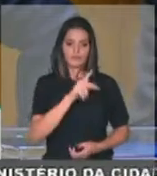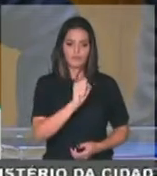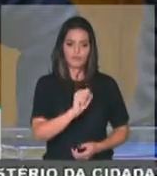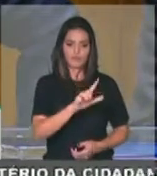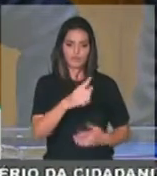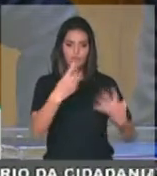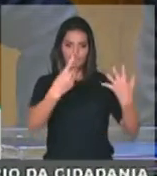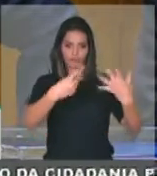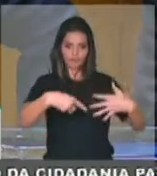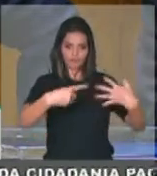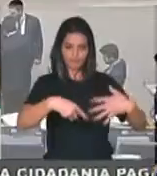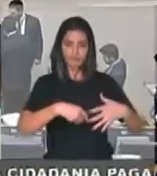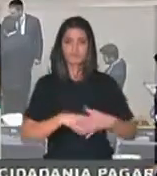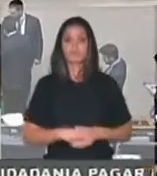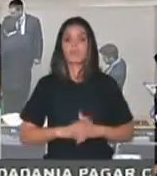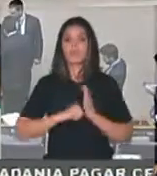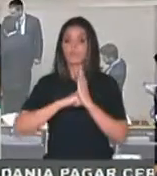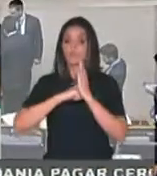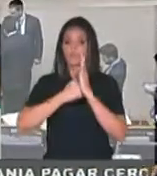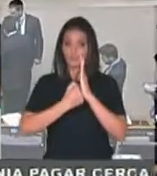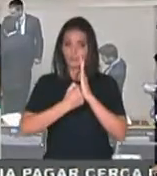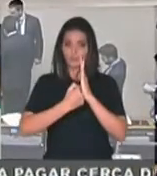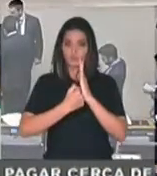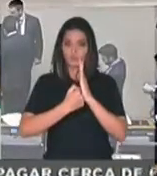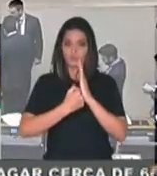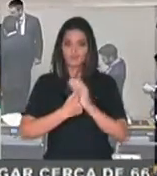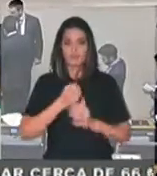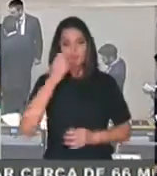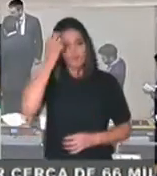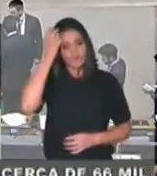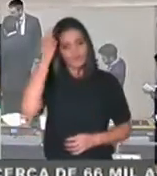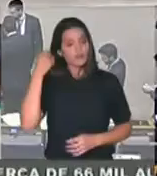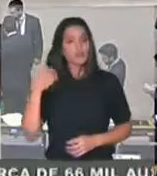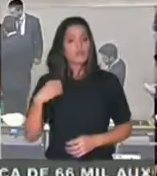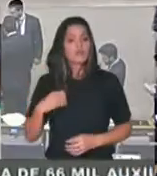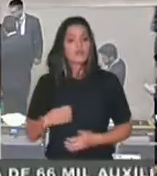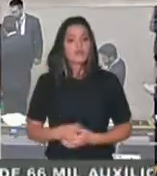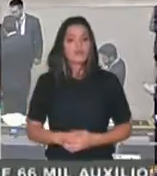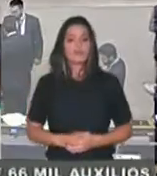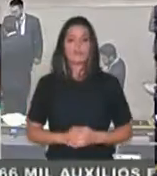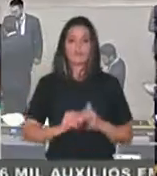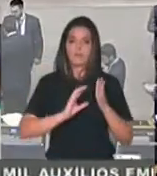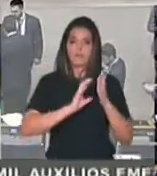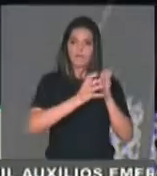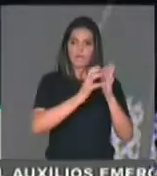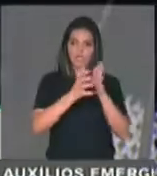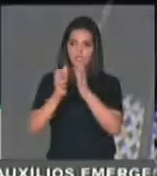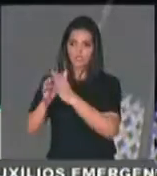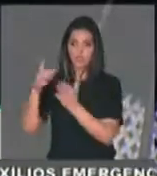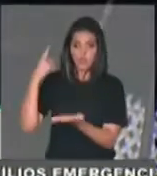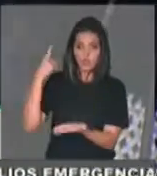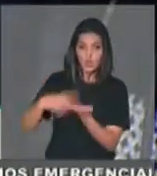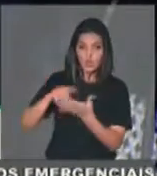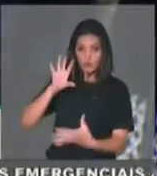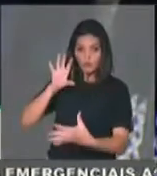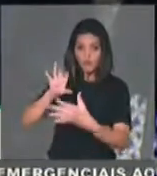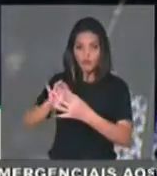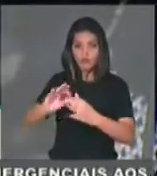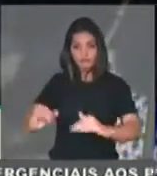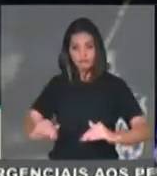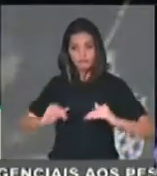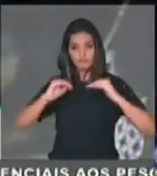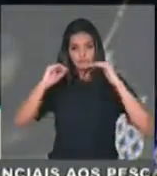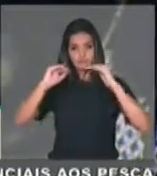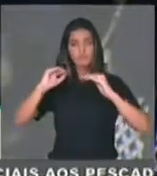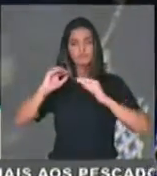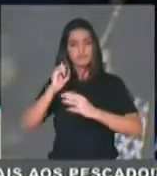pessoal. O pessoal entra em obstrução. Obstrução para o PT. Partidos que têm compromisso com a soberania nacional